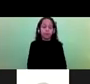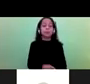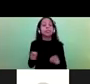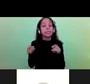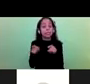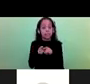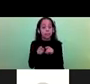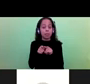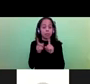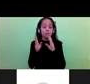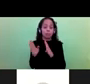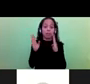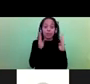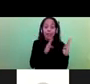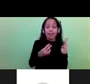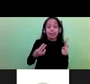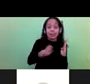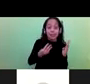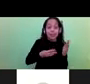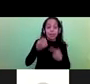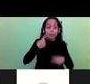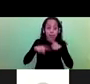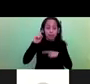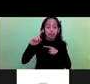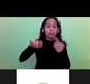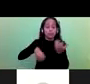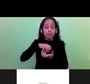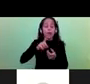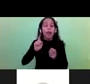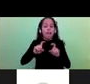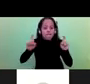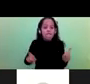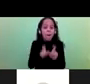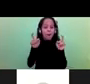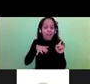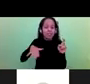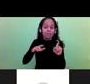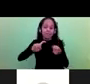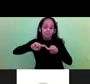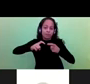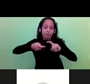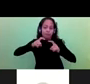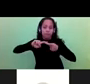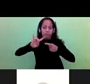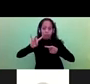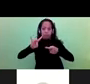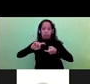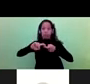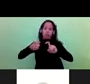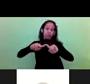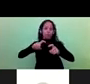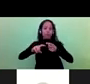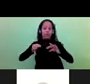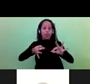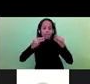Nós podemos conceber uma terceira revolução da informática, da automatização, das tecnologias